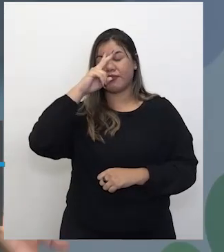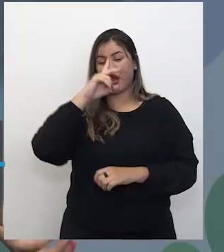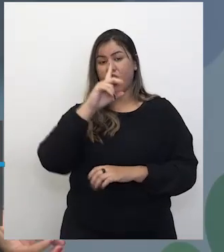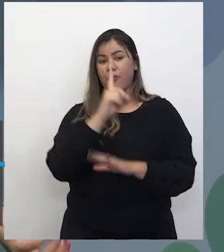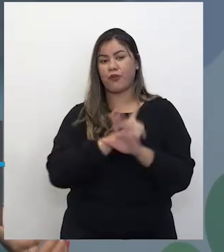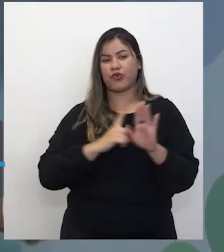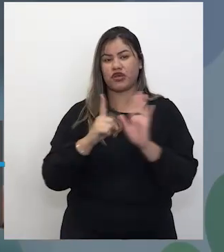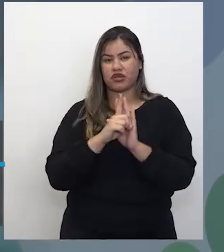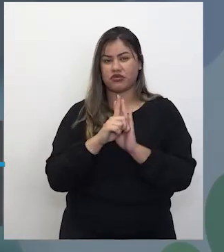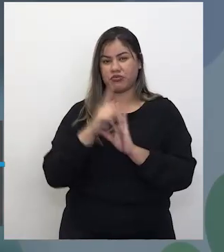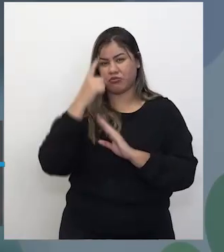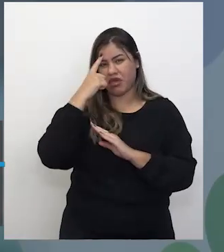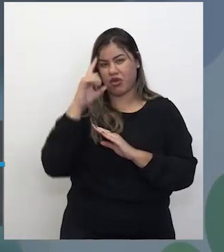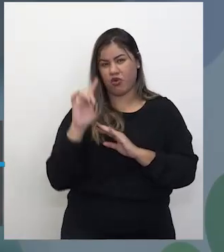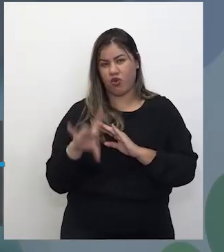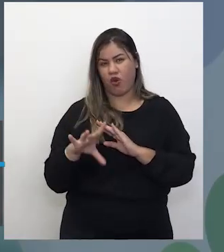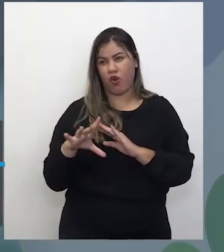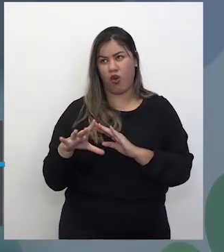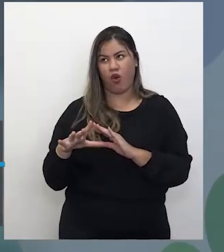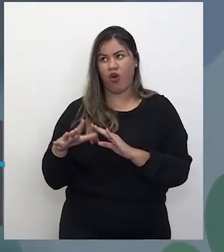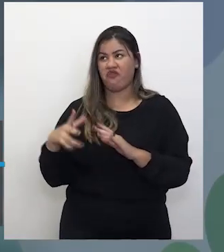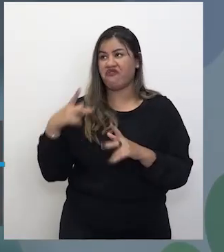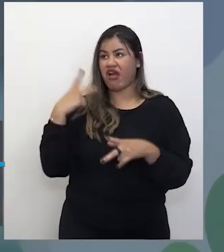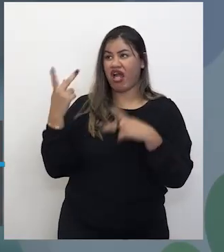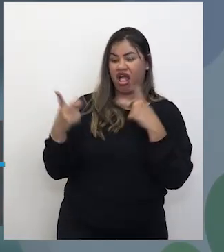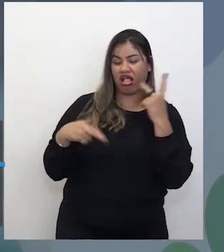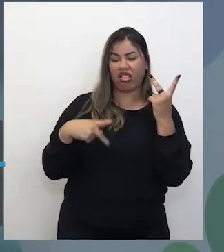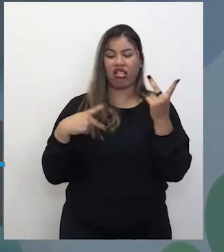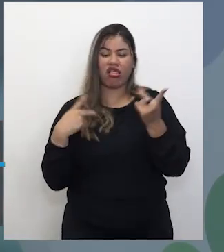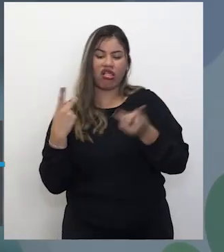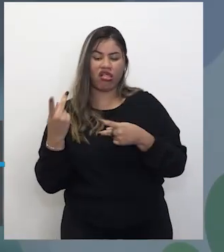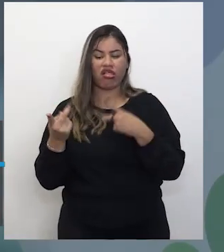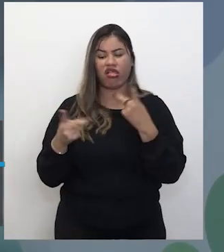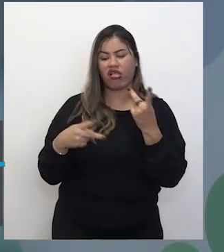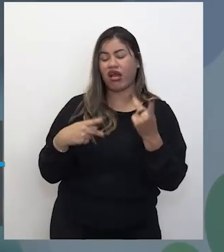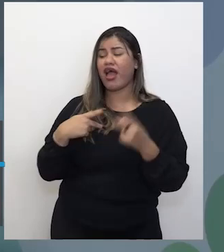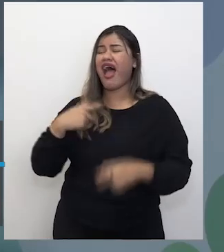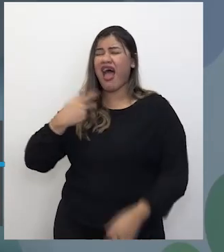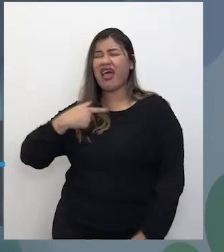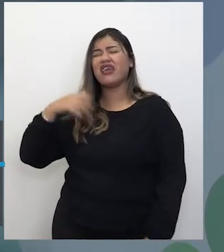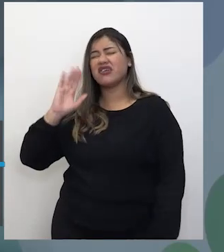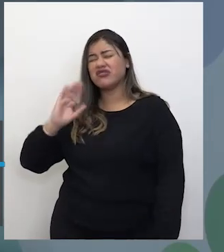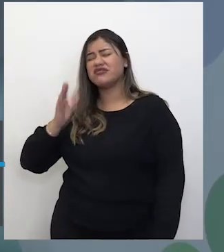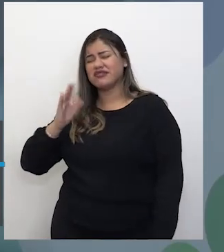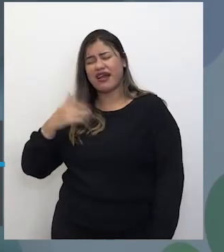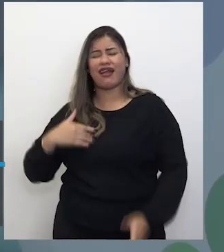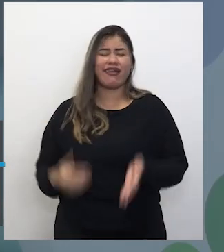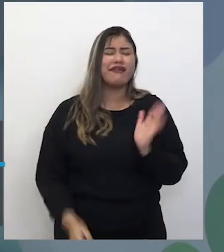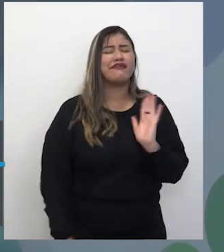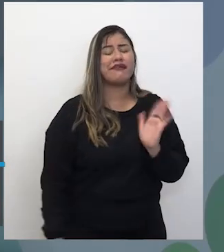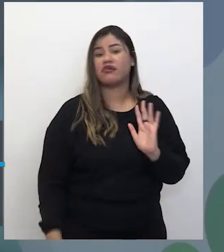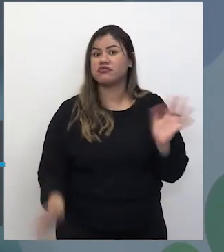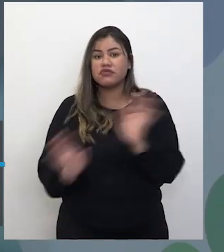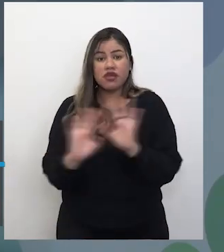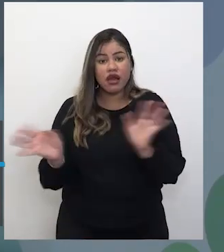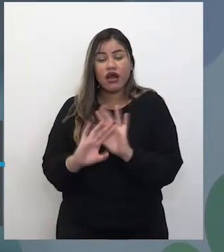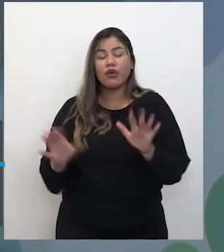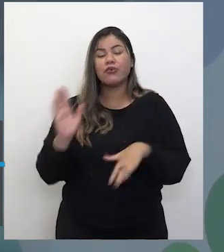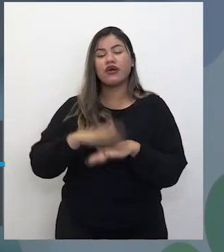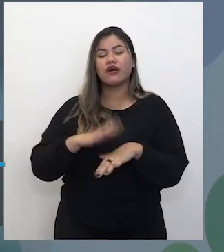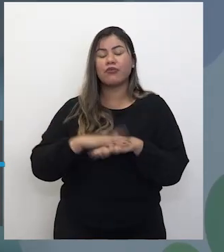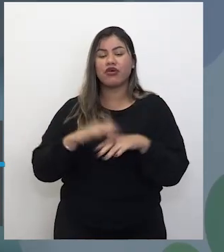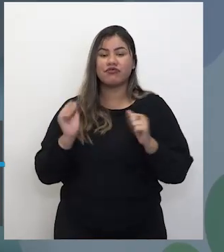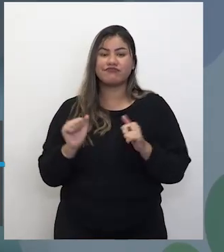passa só pelo discurso, né, pela palavra, ele tem que partir para a ação também. Então, é importante a gente colocar